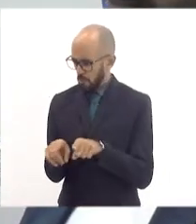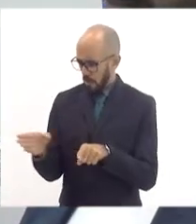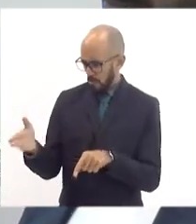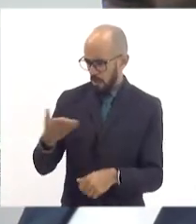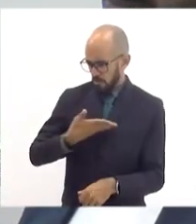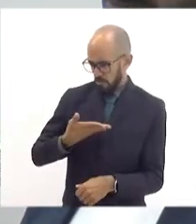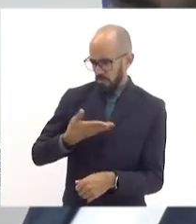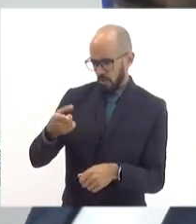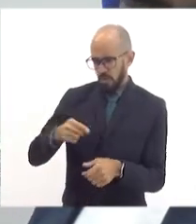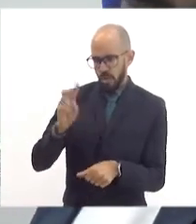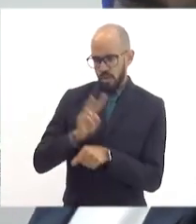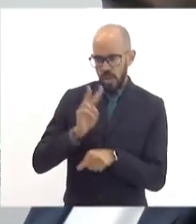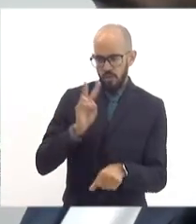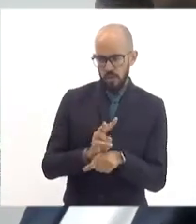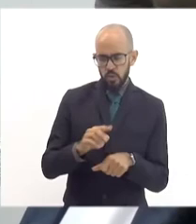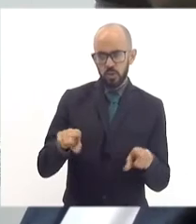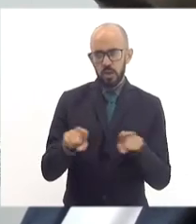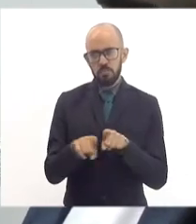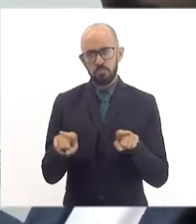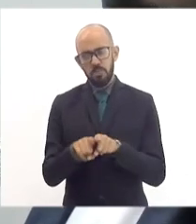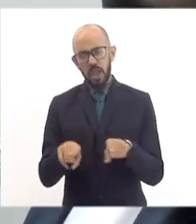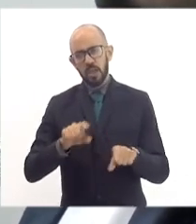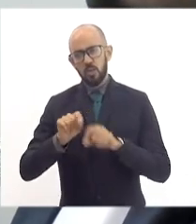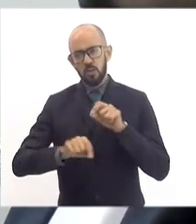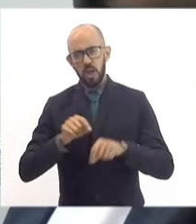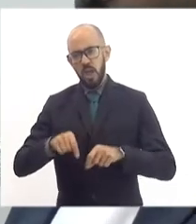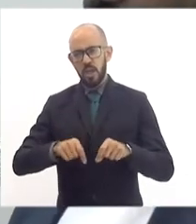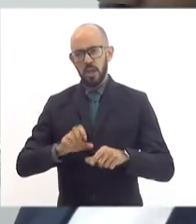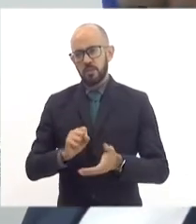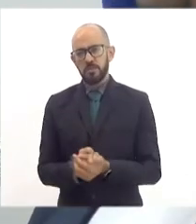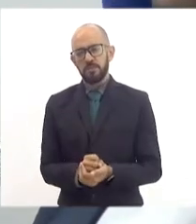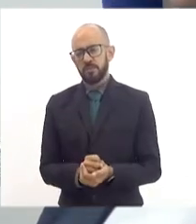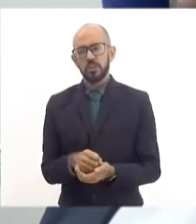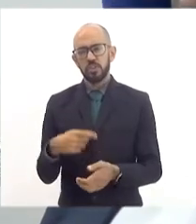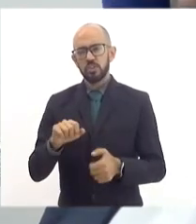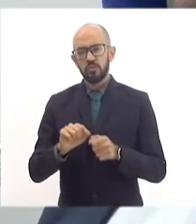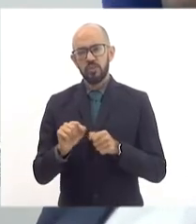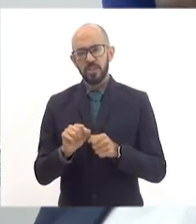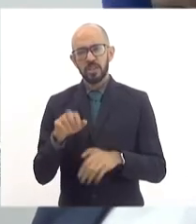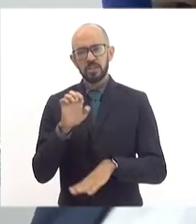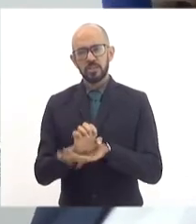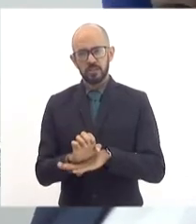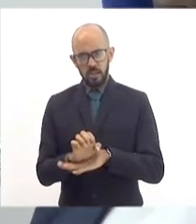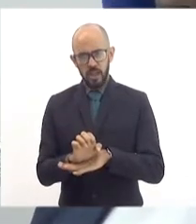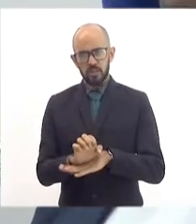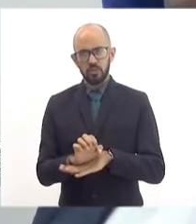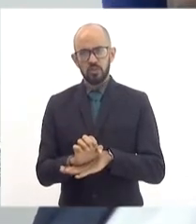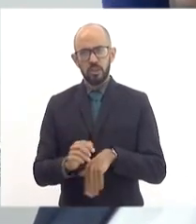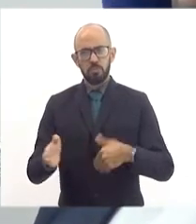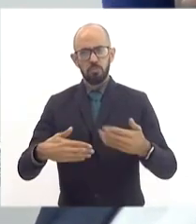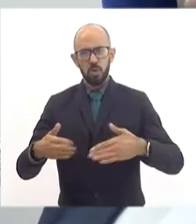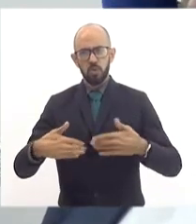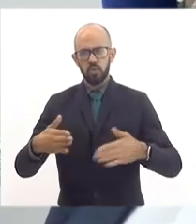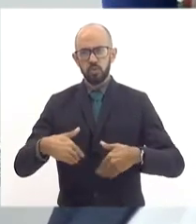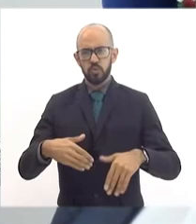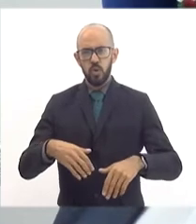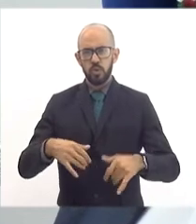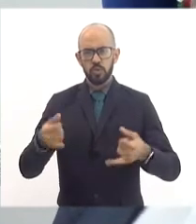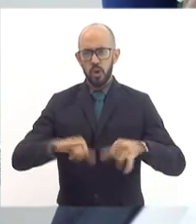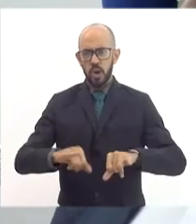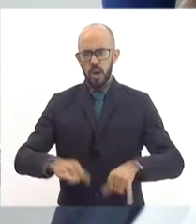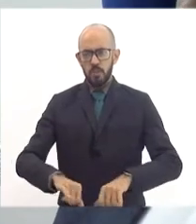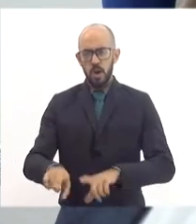profundo defensor, que são a gente fazer esse Estado ser produtor de fertilizante, né?